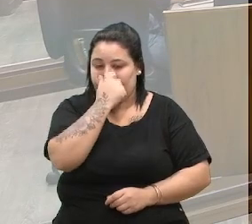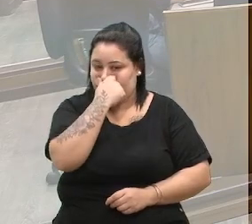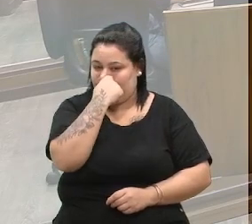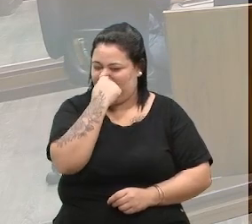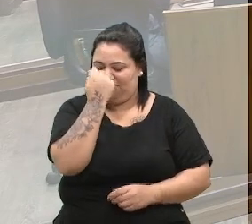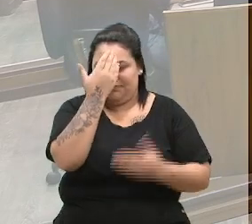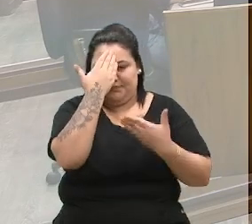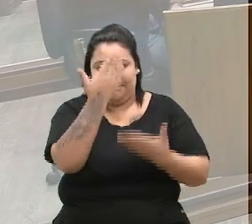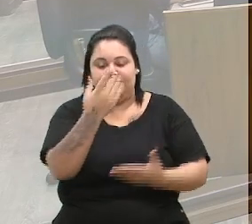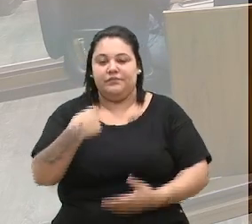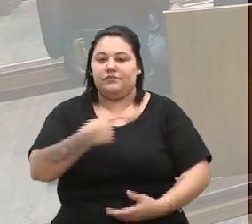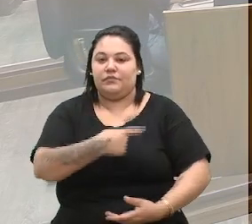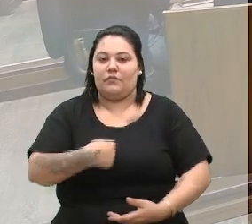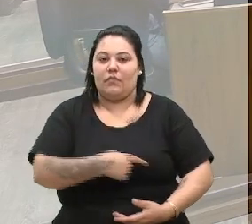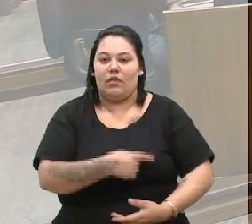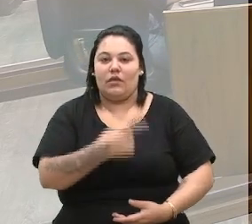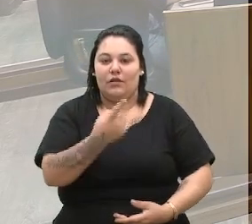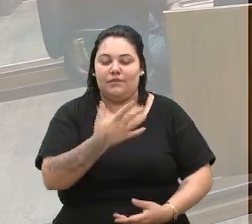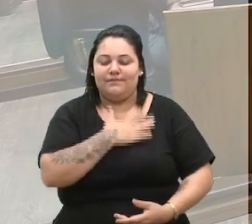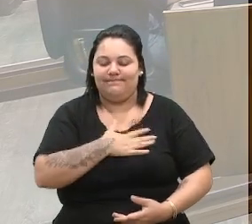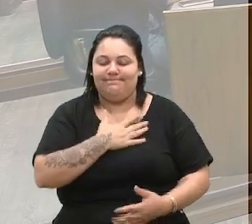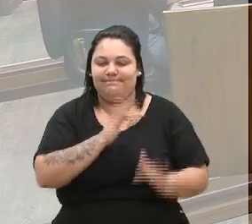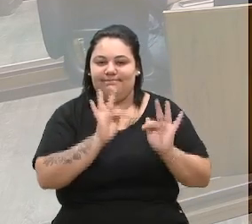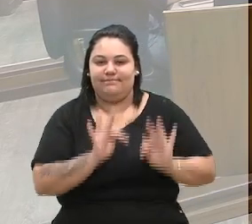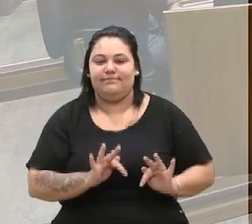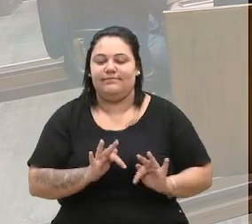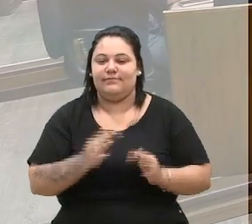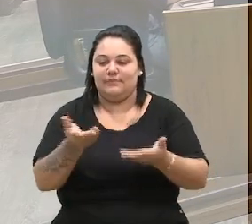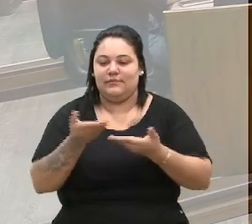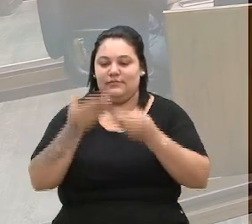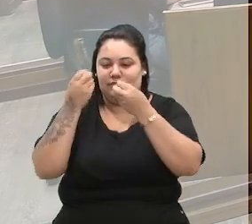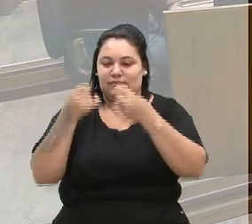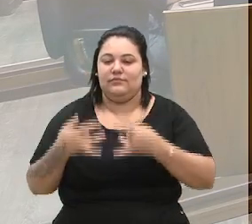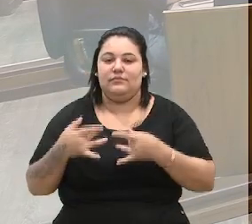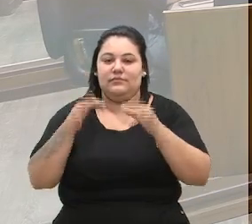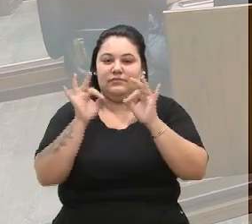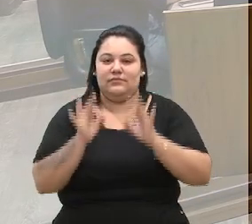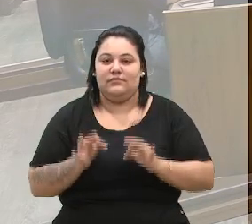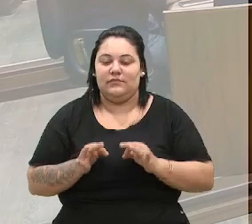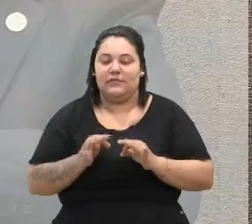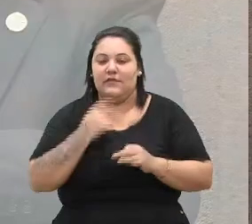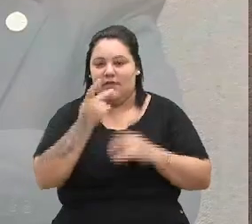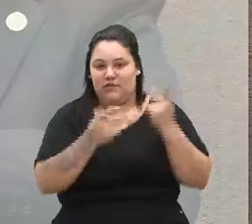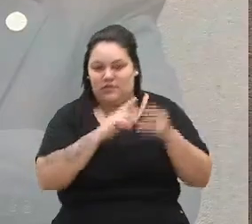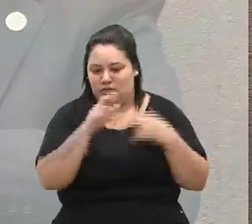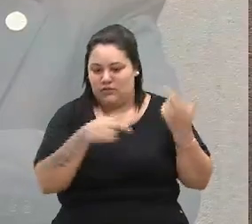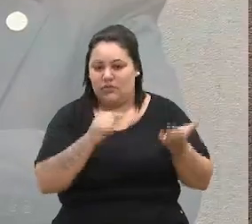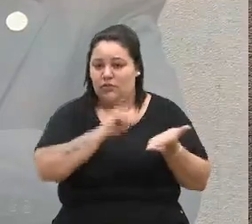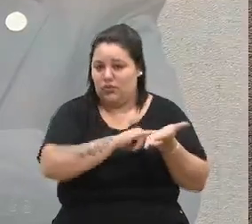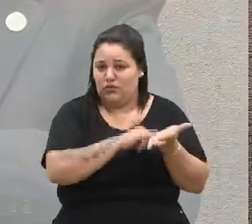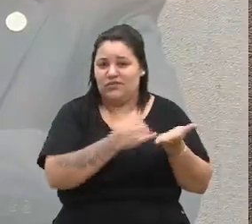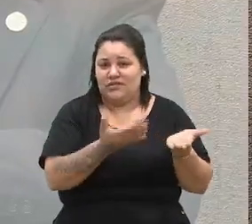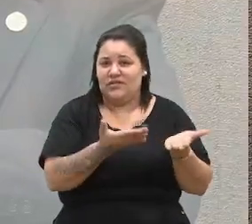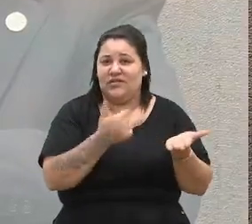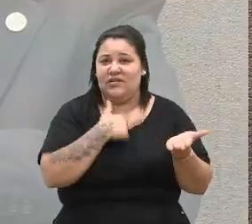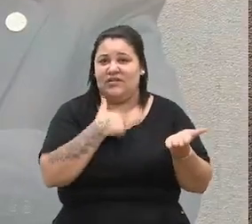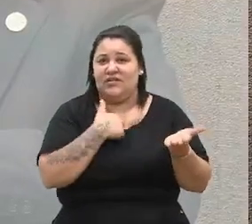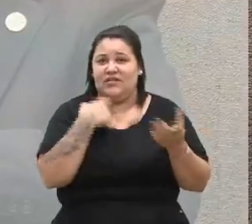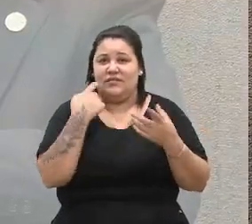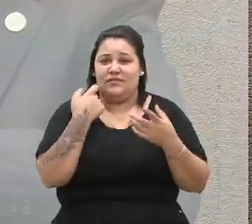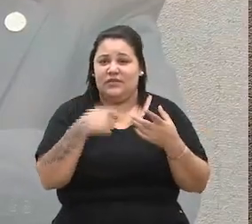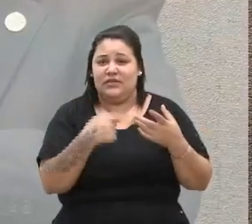senhor traz para nós a respeito dessa situação, que é uma situação complicada. E eu aqui tenho que ficar meio,